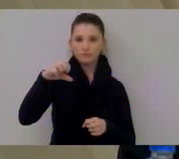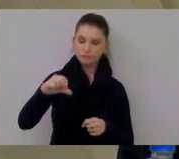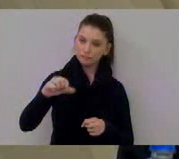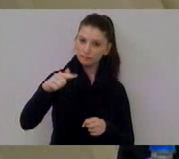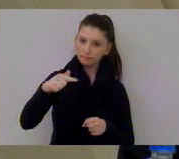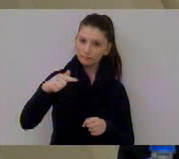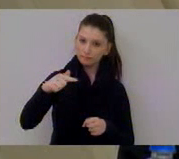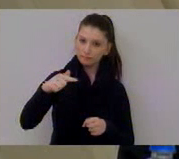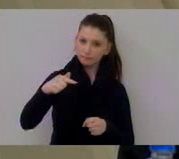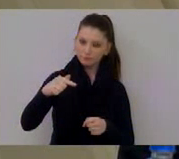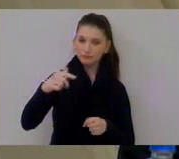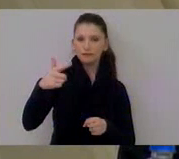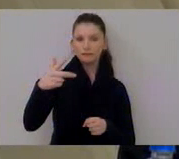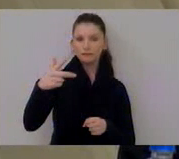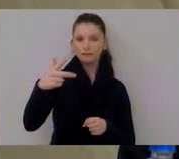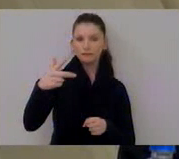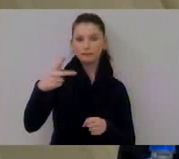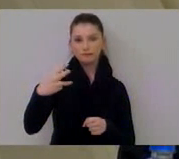302,